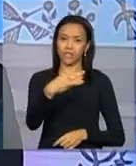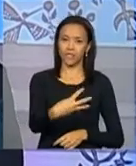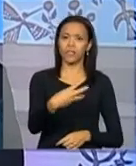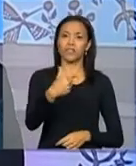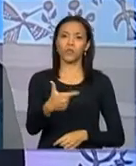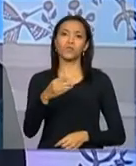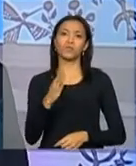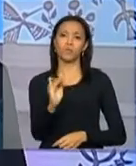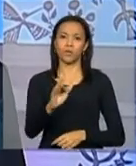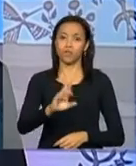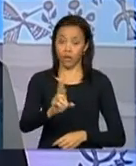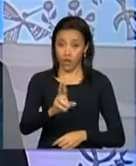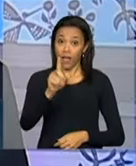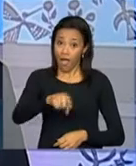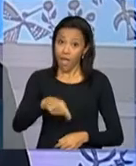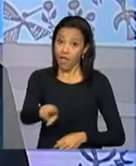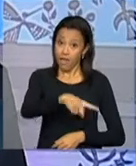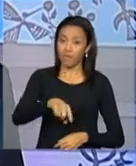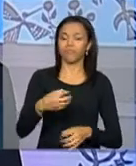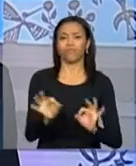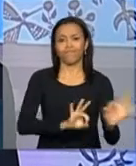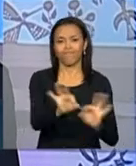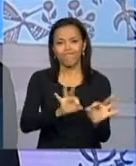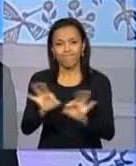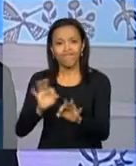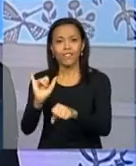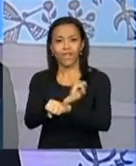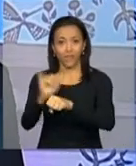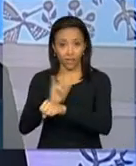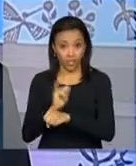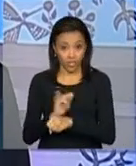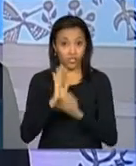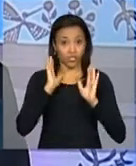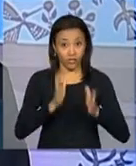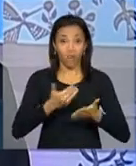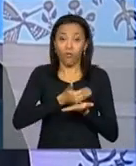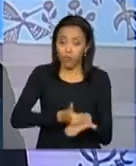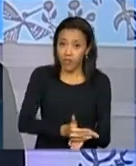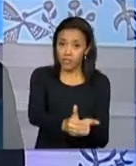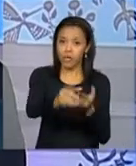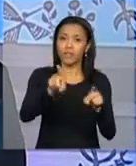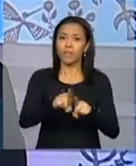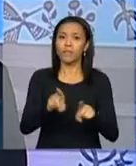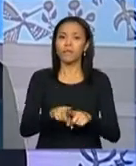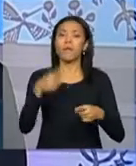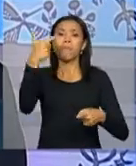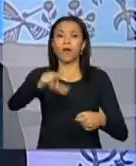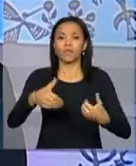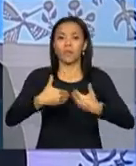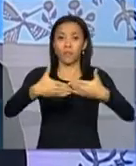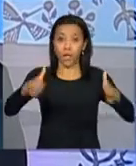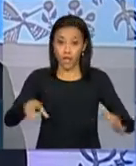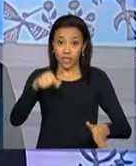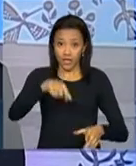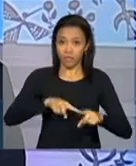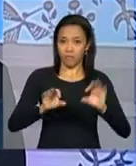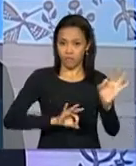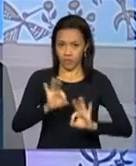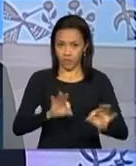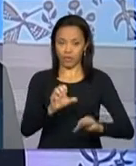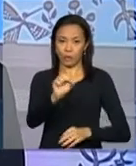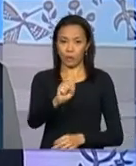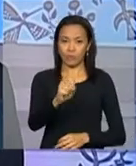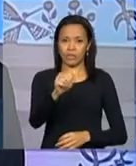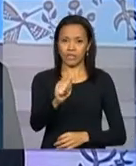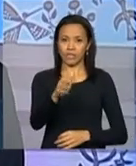deais Essas são ações que já estão sendo colocadas em prática e agora vão ser ampliadas com o plano safra específico